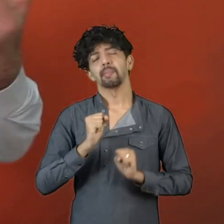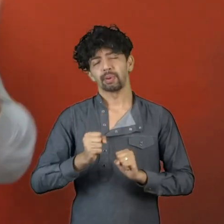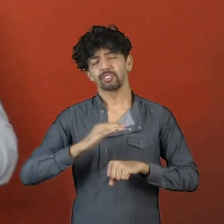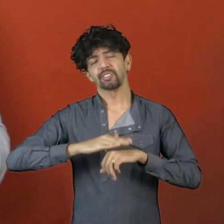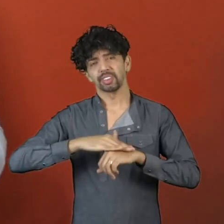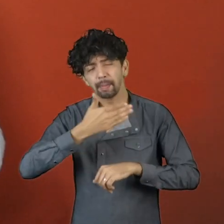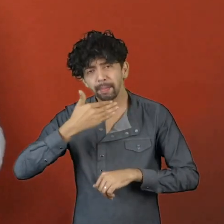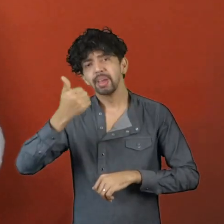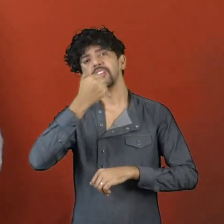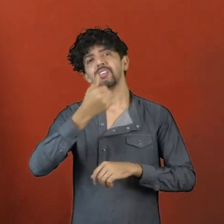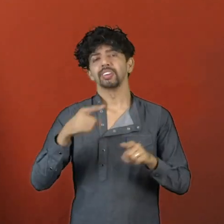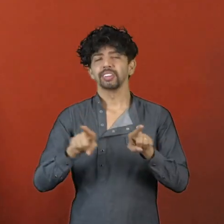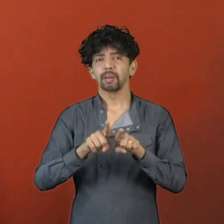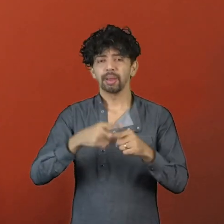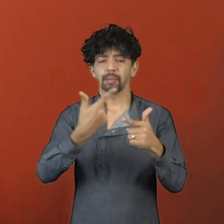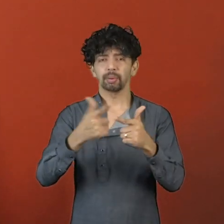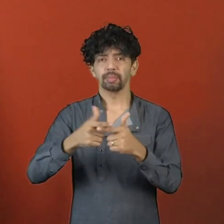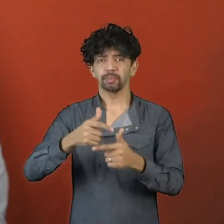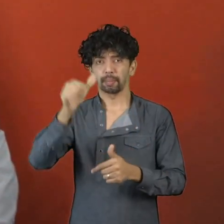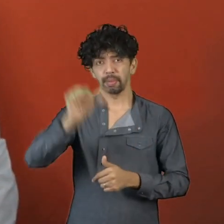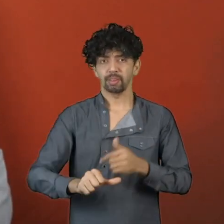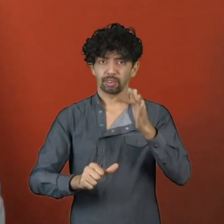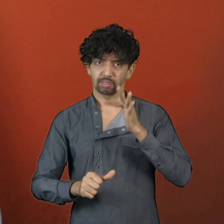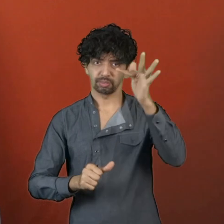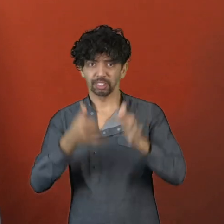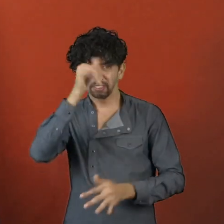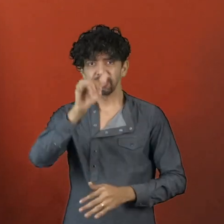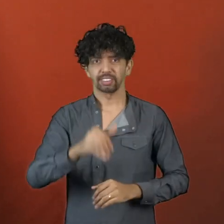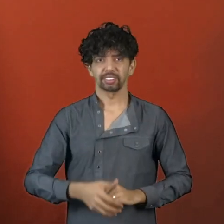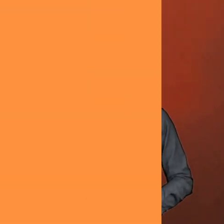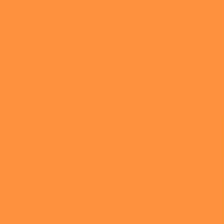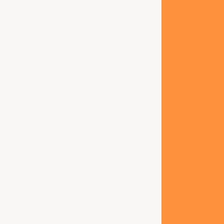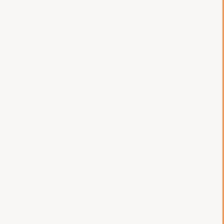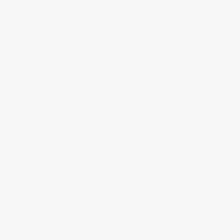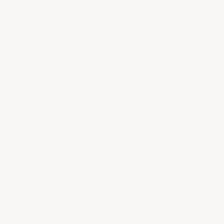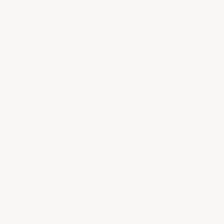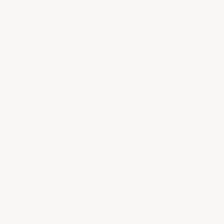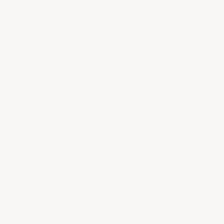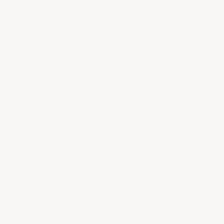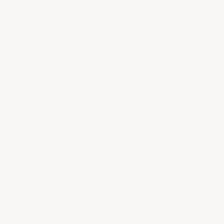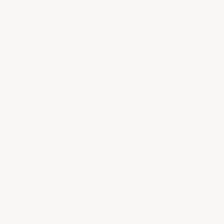Significa, você pode fazer melhor e evitar outras crises financeiras.